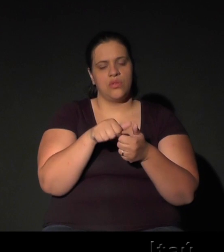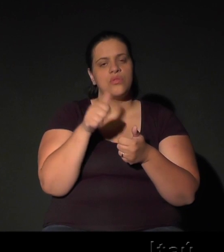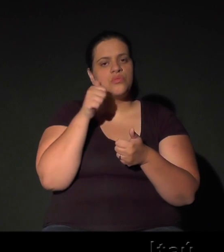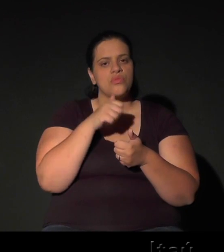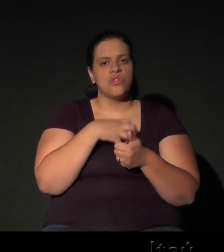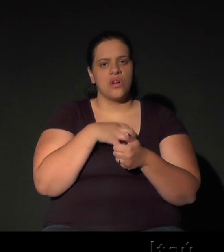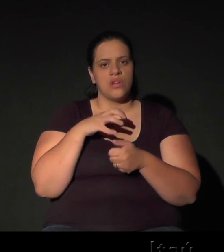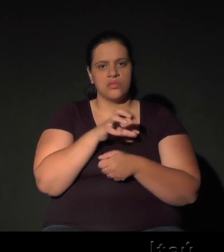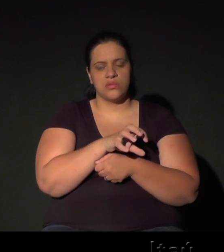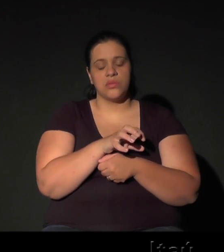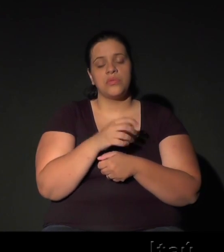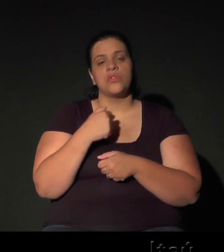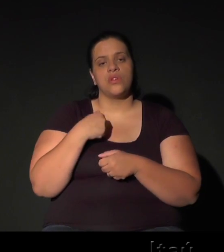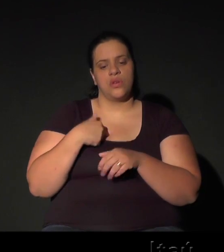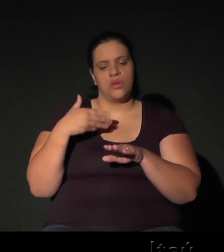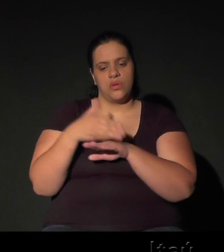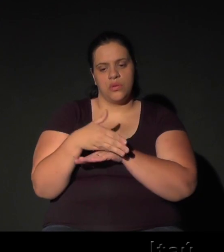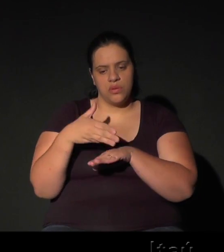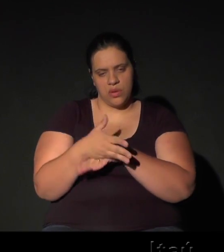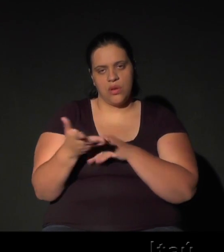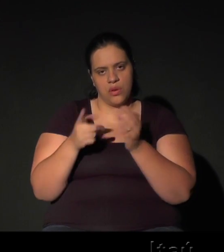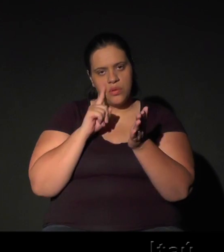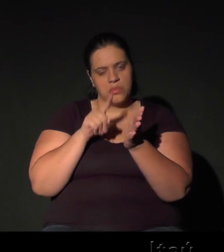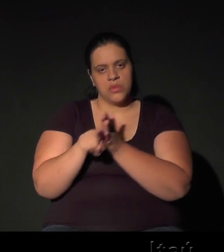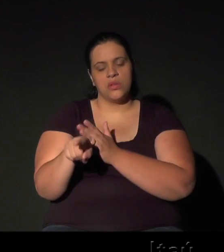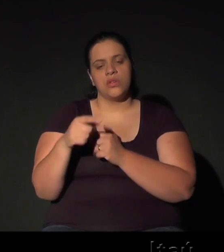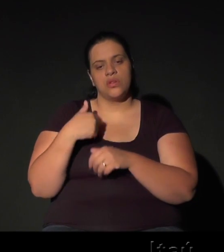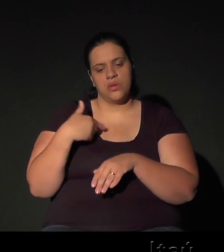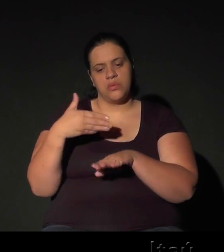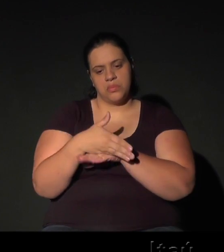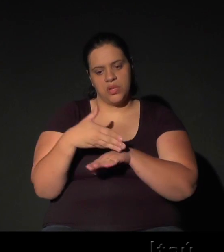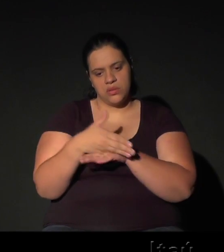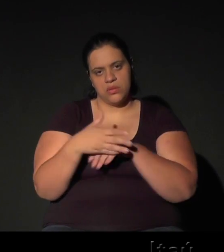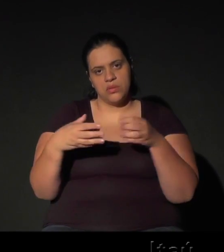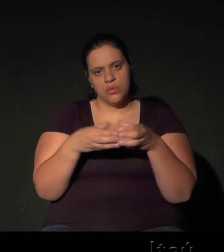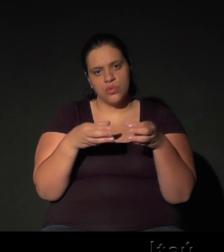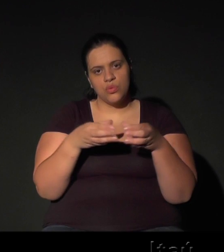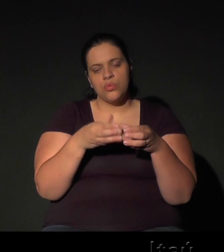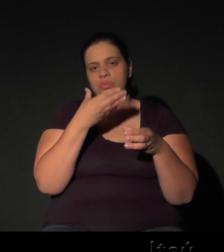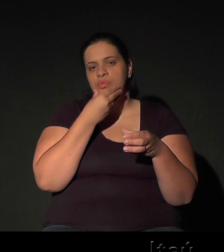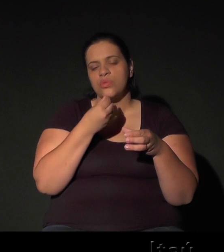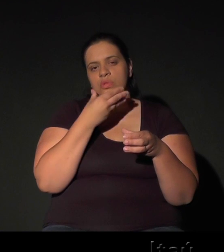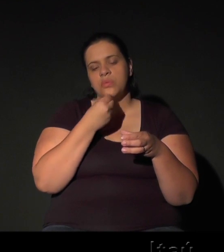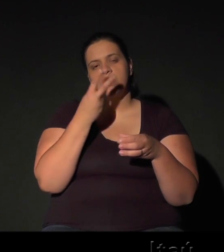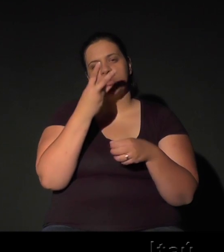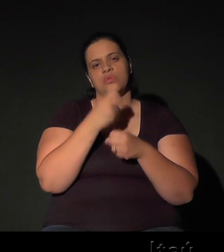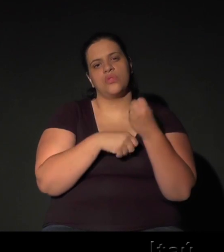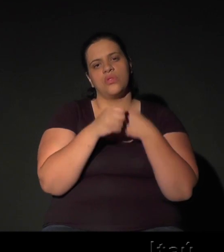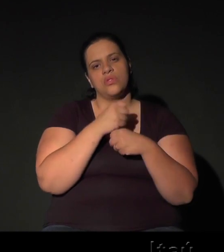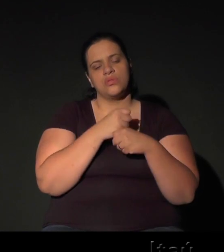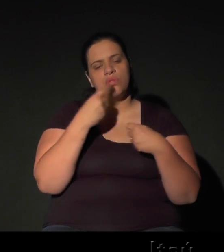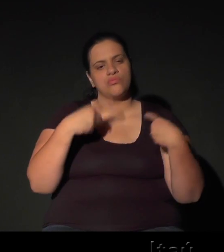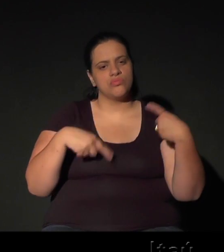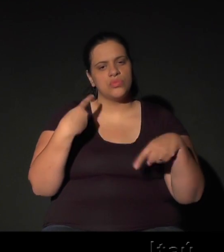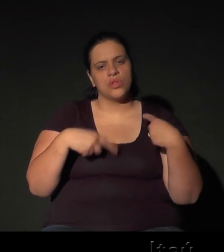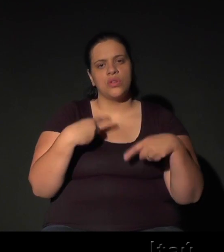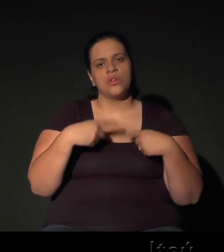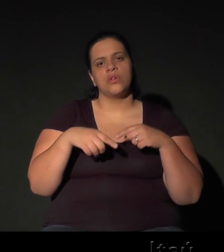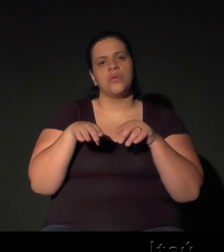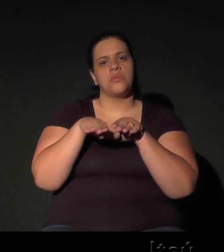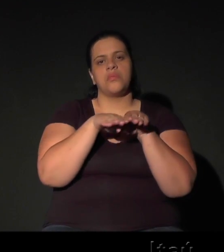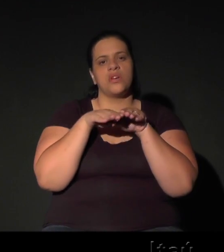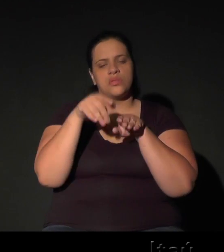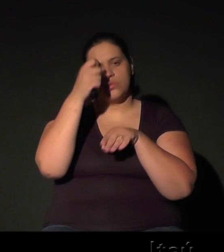mulher é sim eu participo fazendo a pergunta agora eu participo de um grupo de homens que há do anos Escute o padrão cultural da